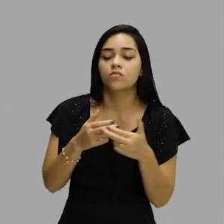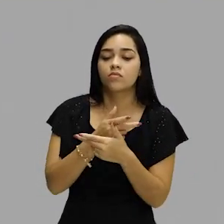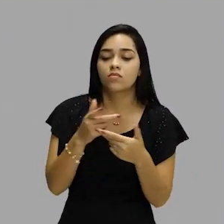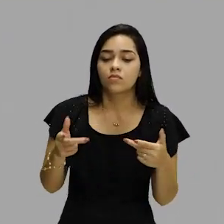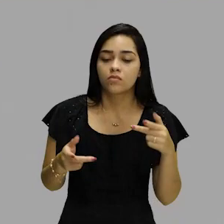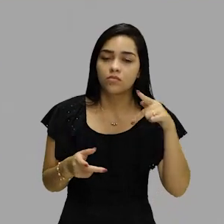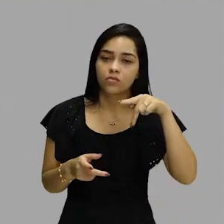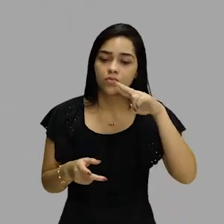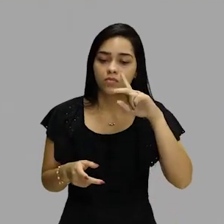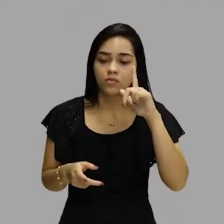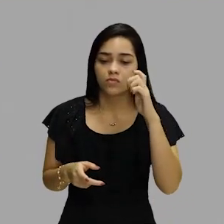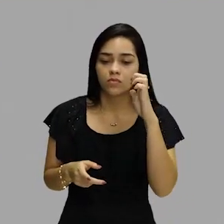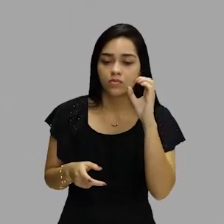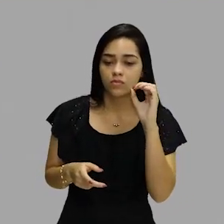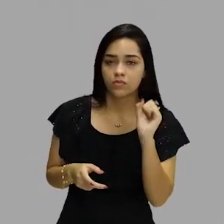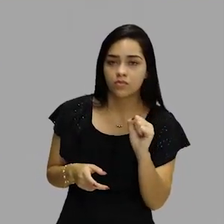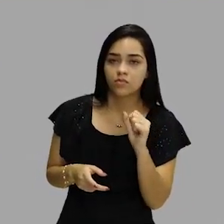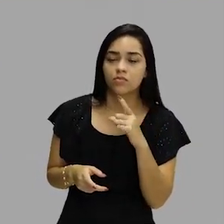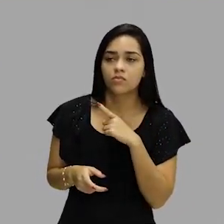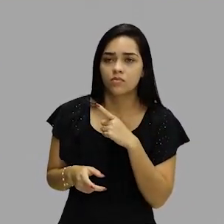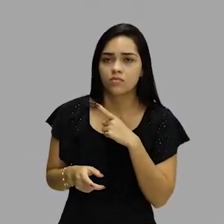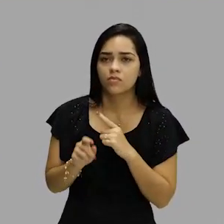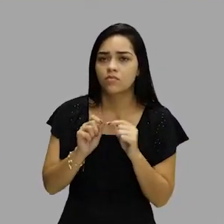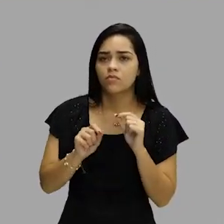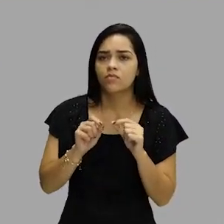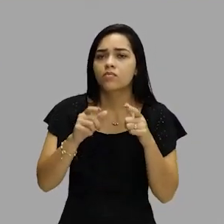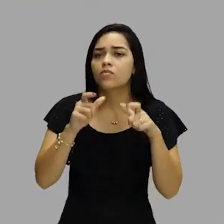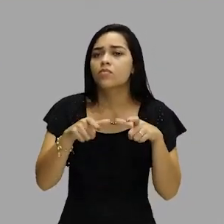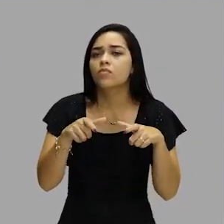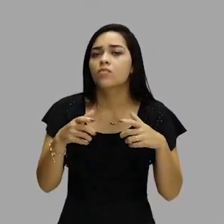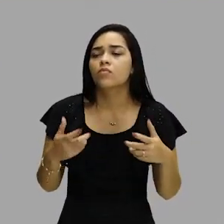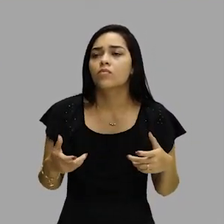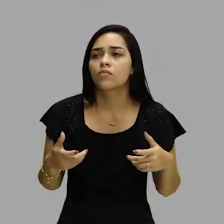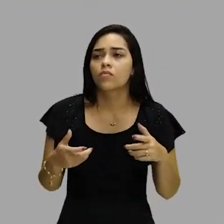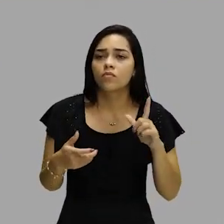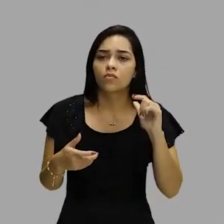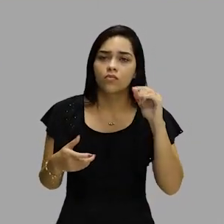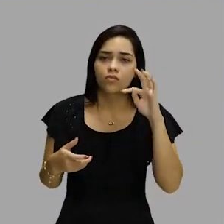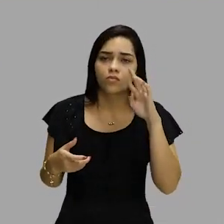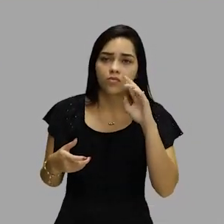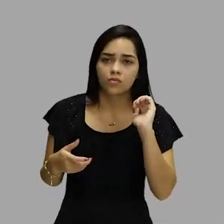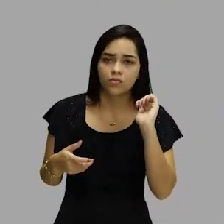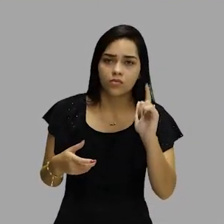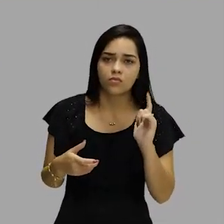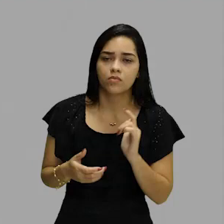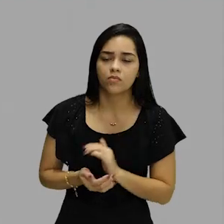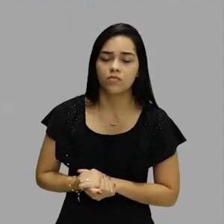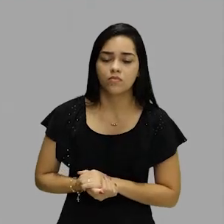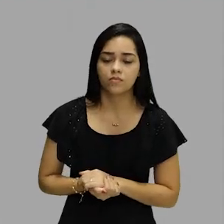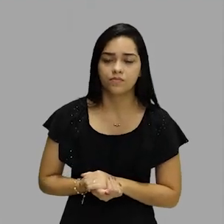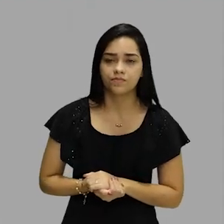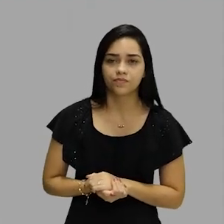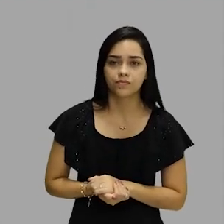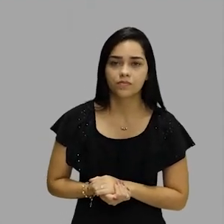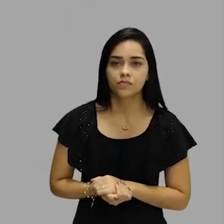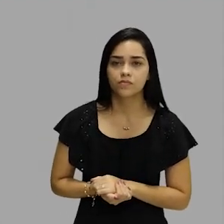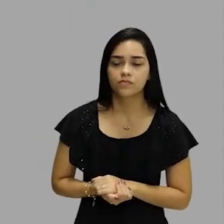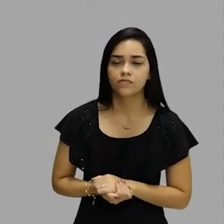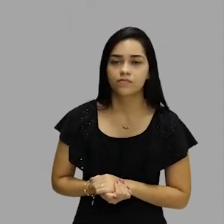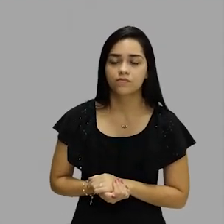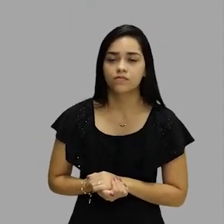vários núcleos que ficam na periferia, que ficam ali na lateral ali das células musculares,